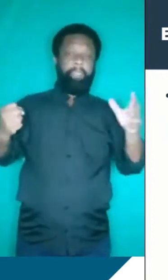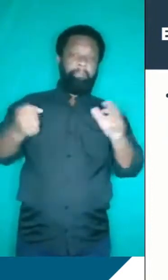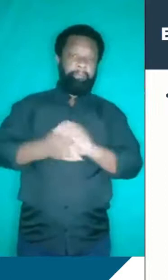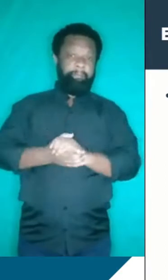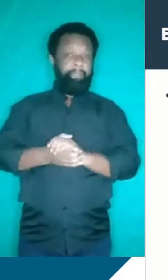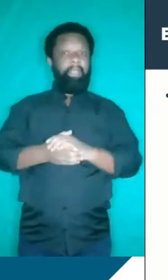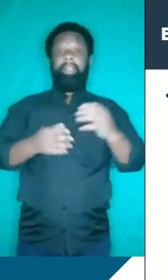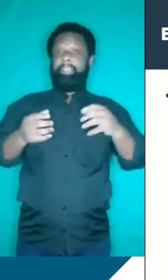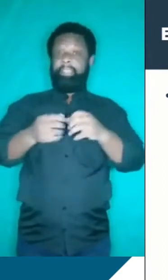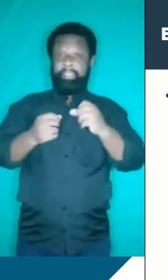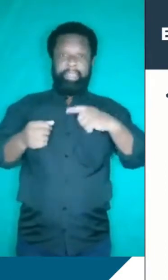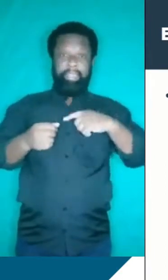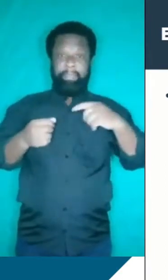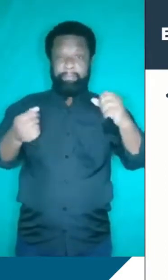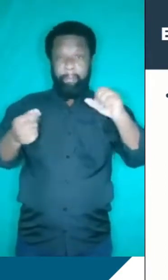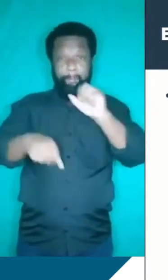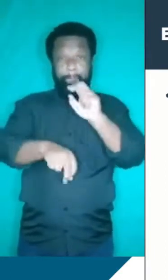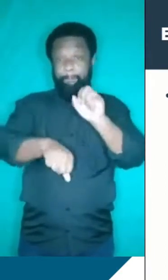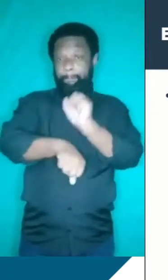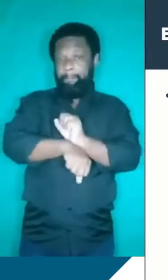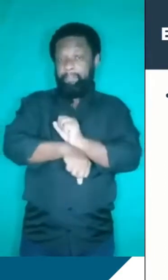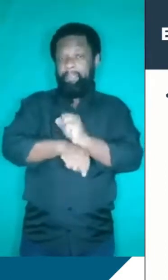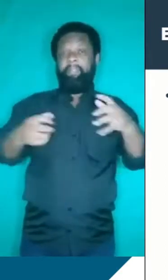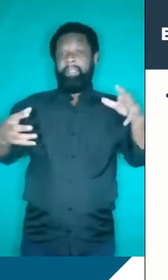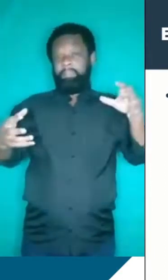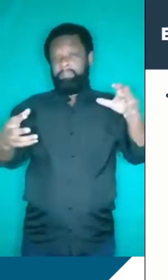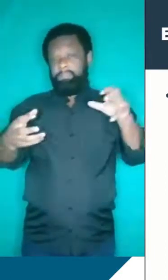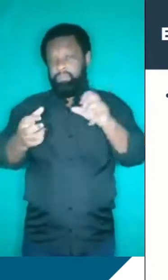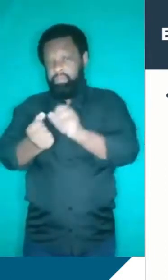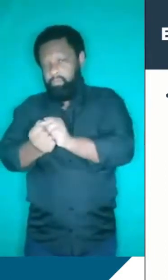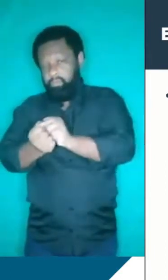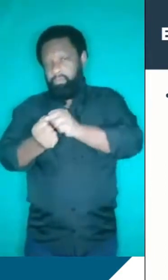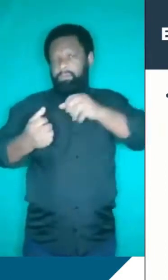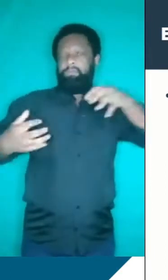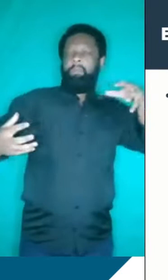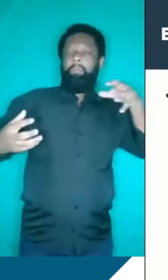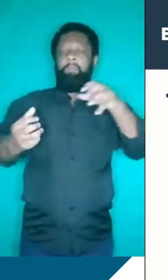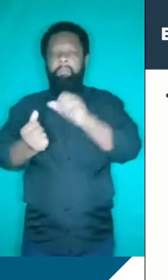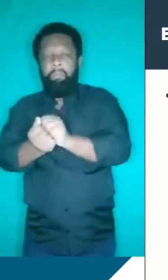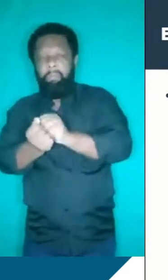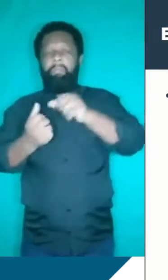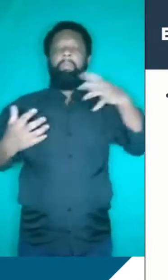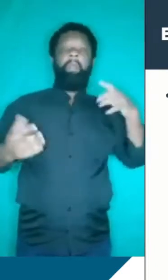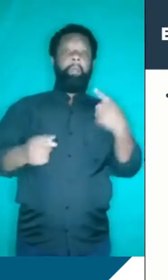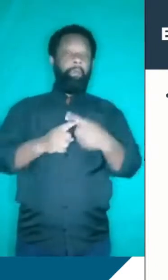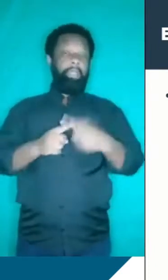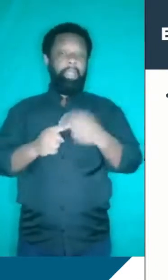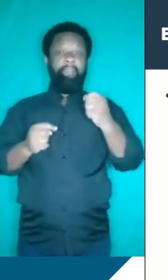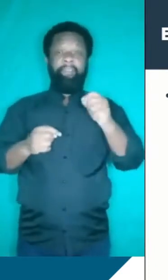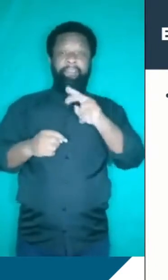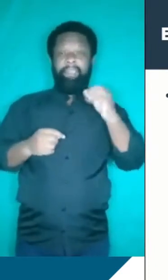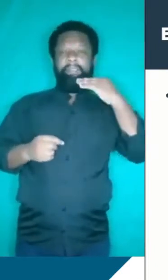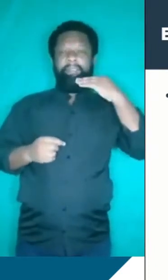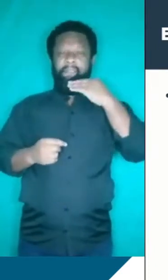equilíbrio dela. Ela vai esticar, comprimir, esticar, comprimir. Porque quando eu vou deformar essa mola,